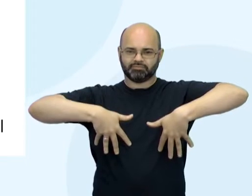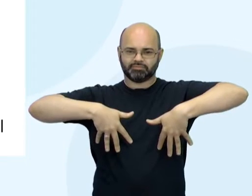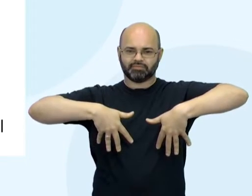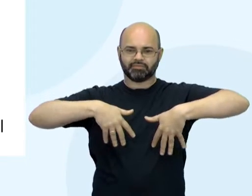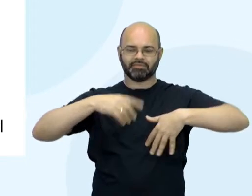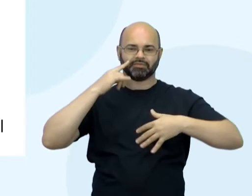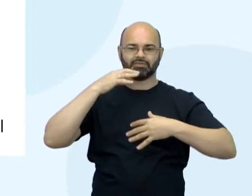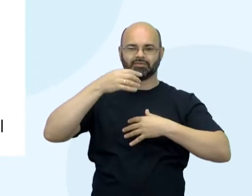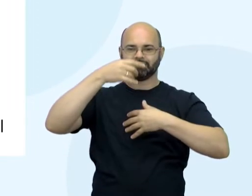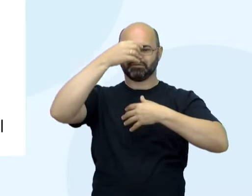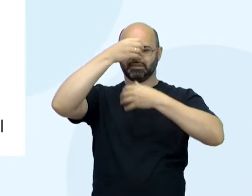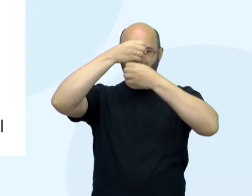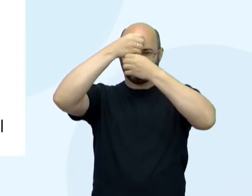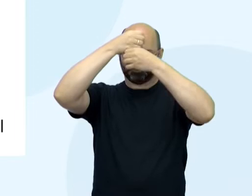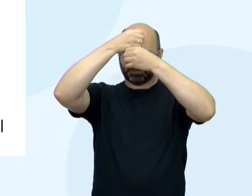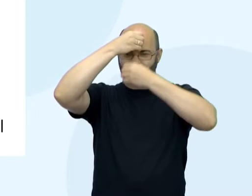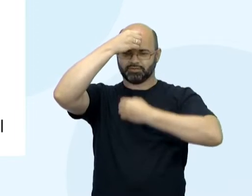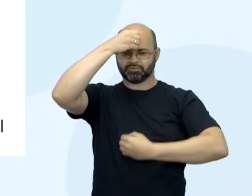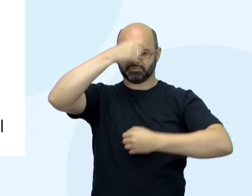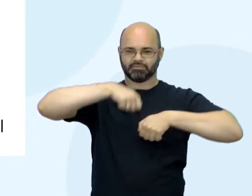você se lembre que o sistema nervoso,